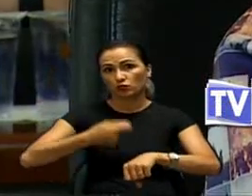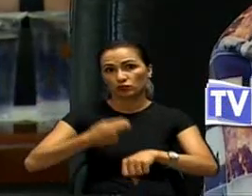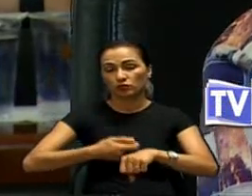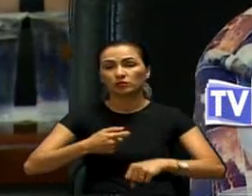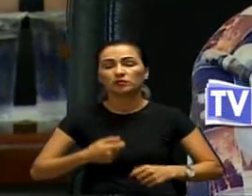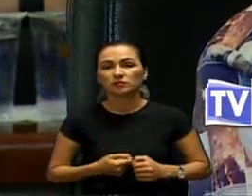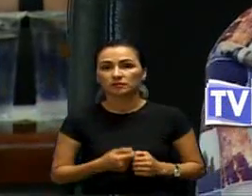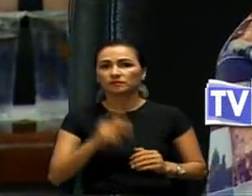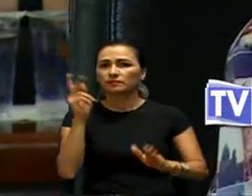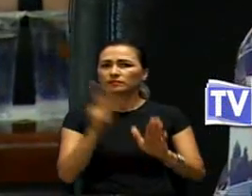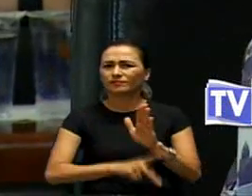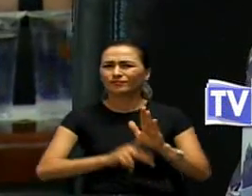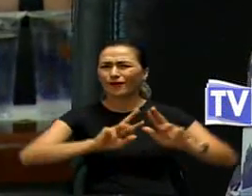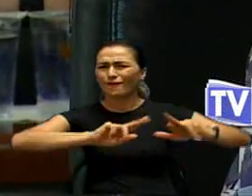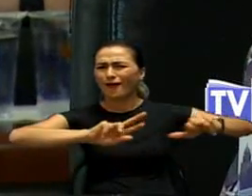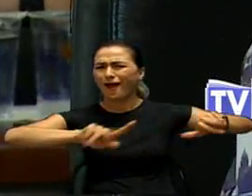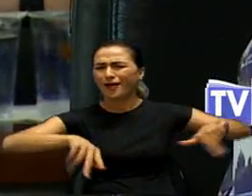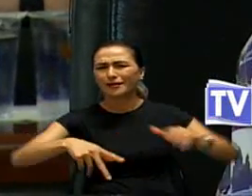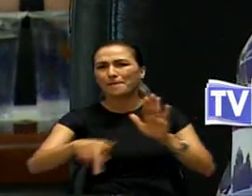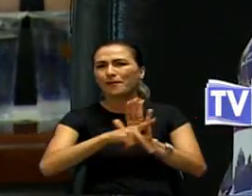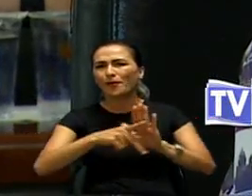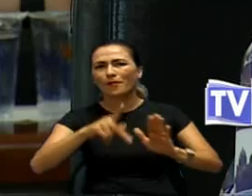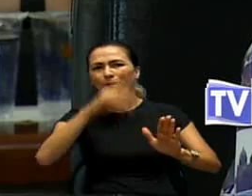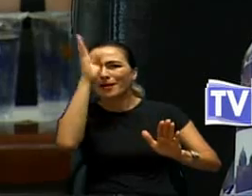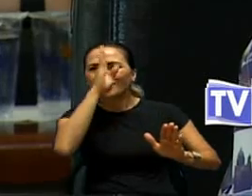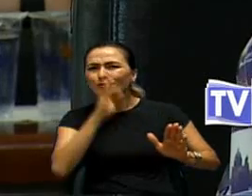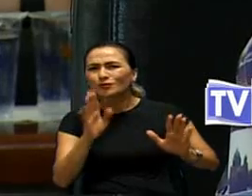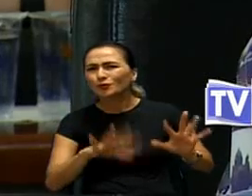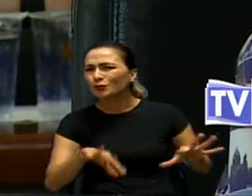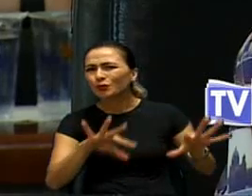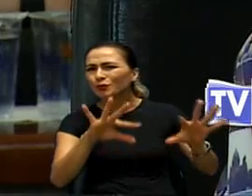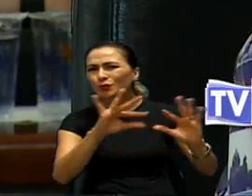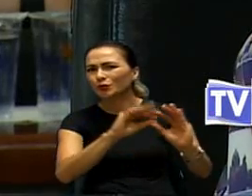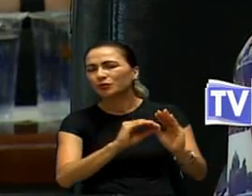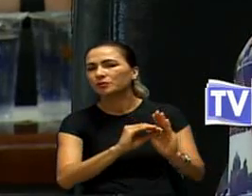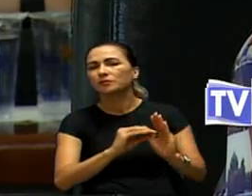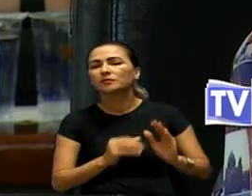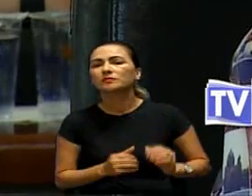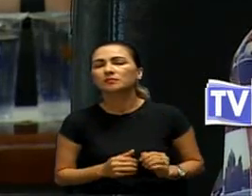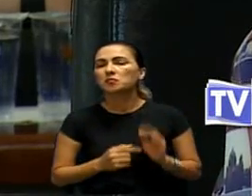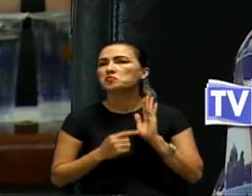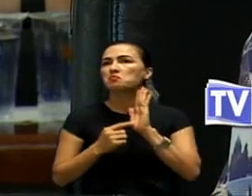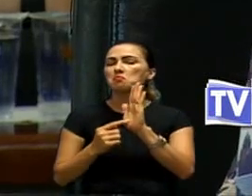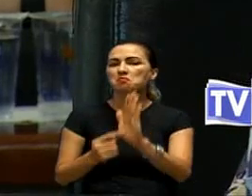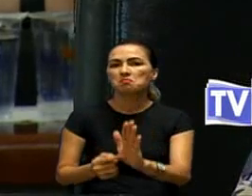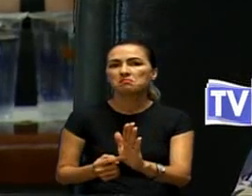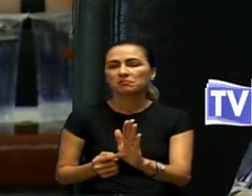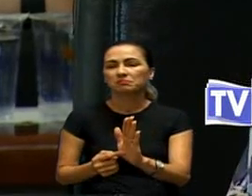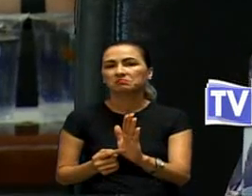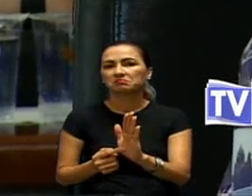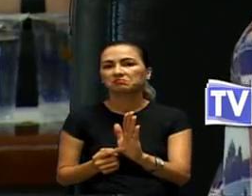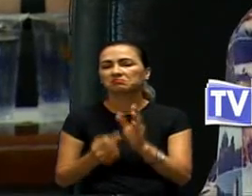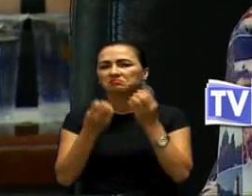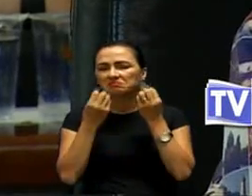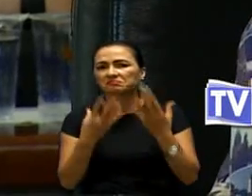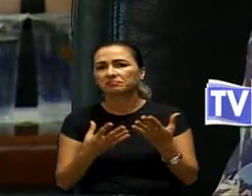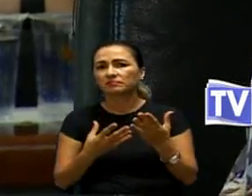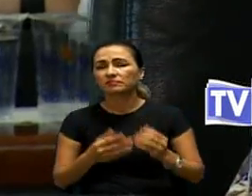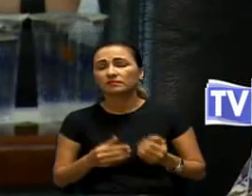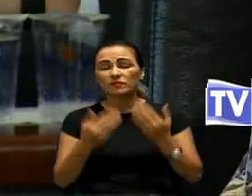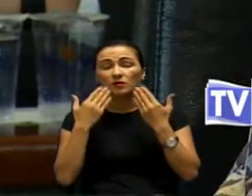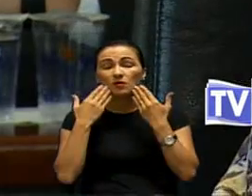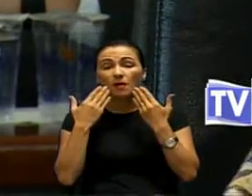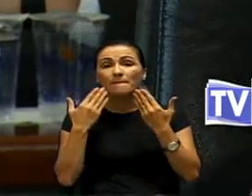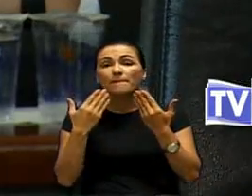Brasil inteiro, inclusive trazendo assim, um quadro do Brasil extremamente precário no